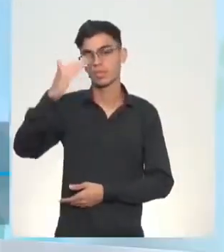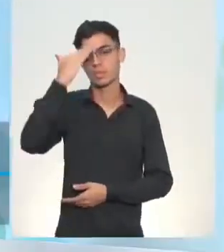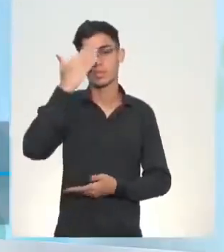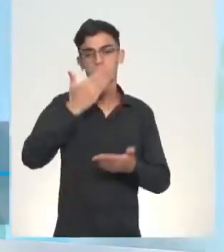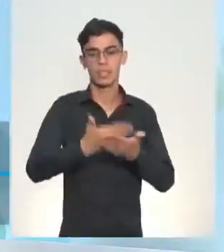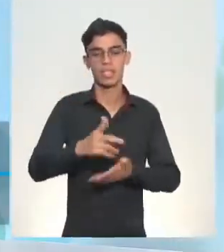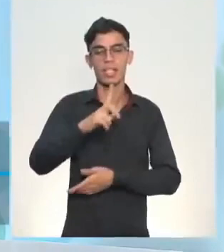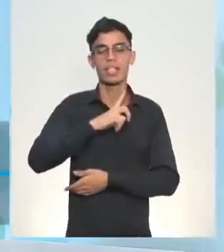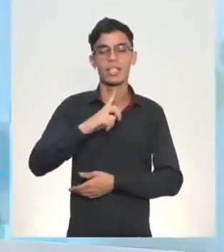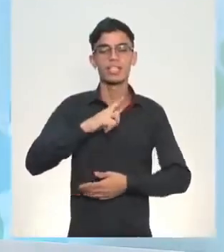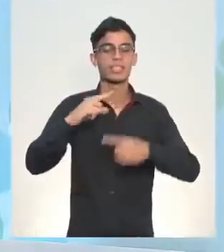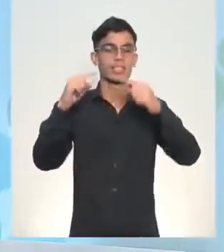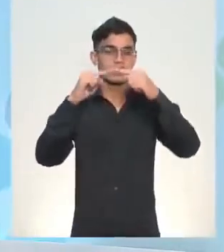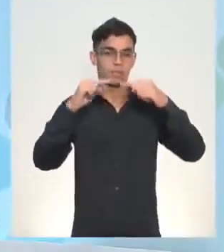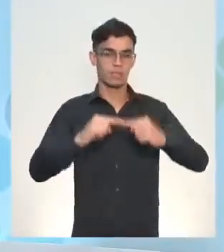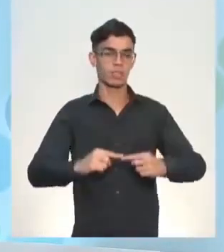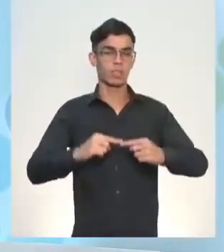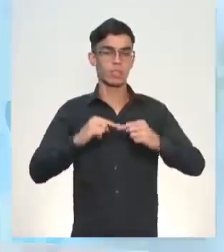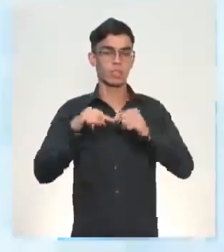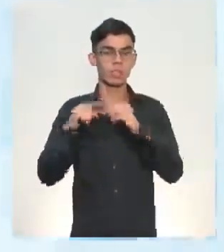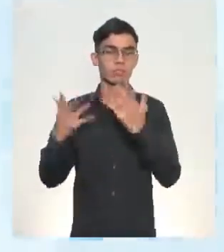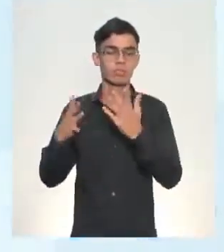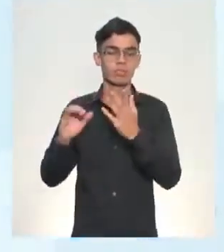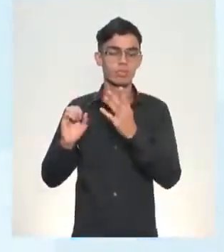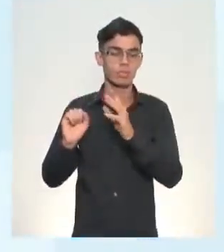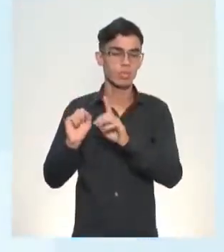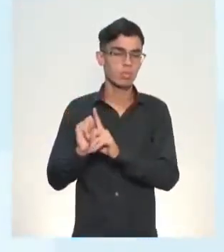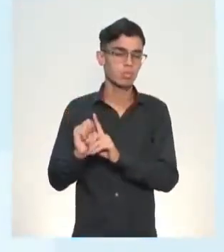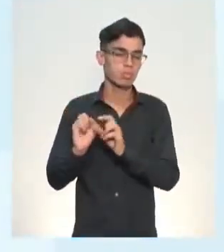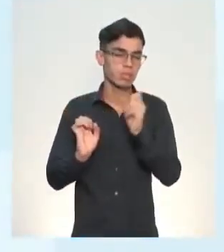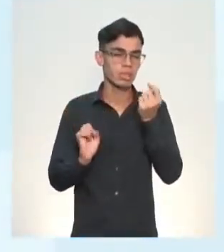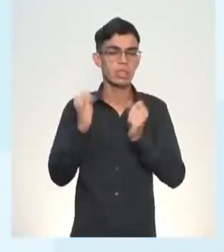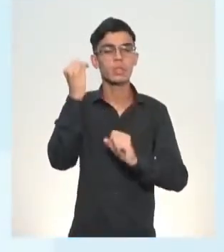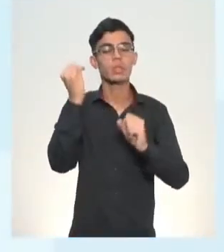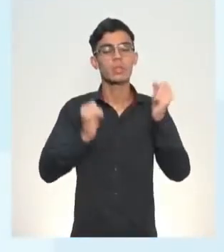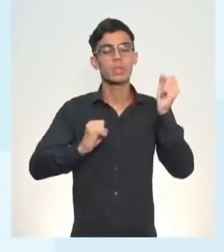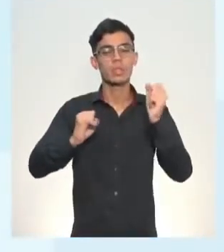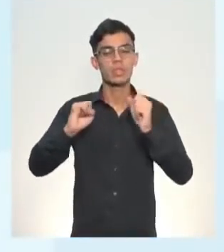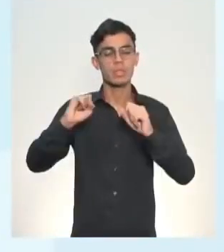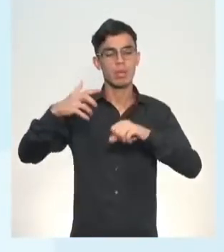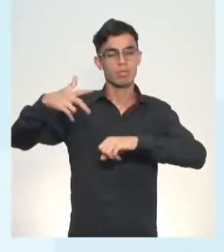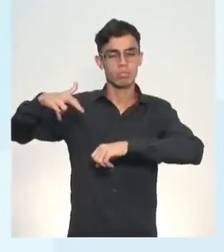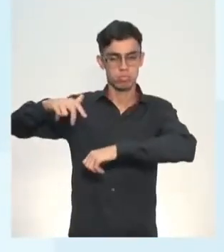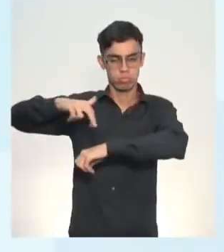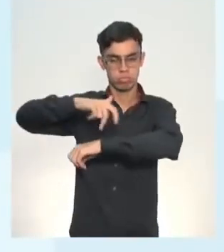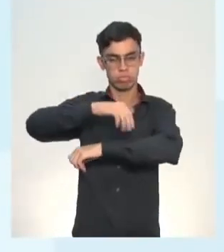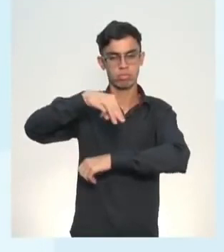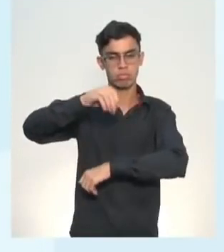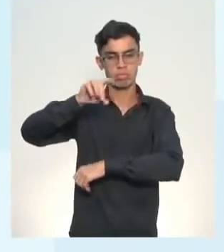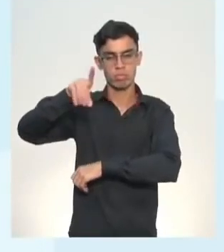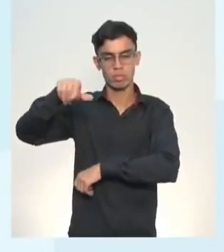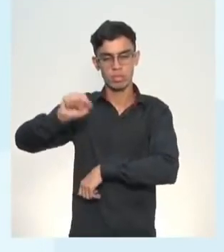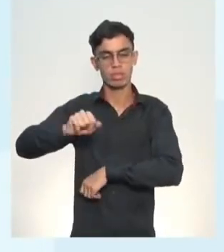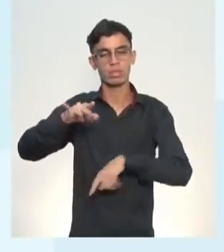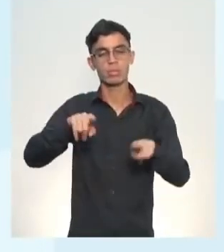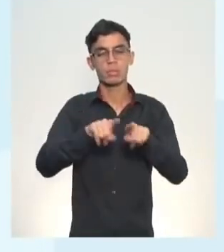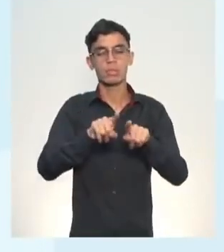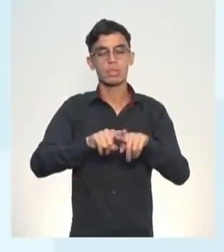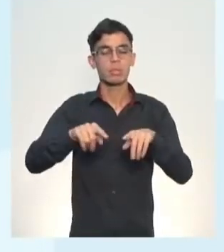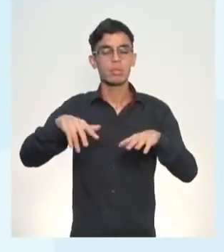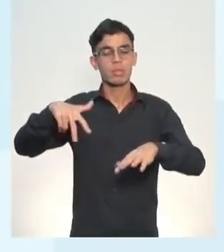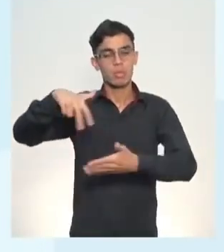acredita que tem uma relação aqui com a indústria da moda. Tá? A professora Selma citou conhecimento acerca das nossas